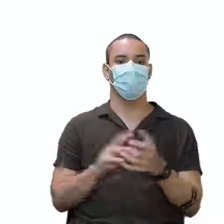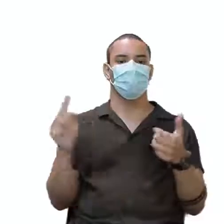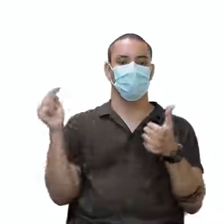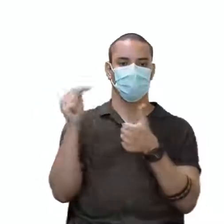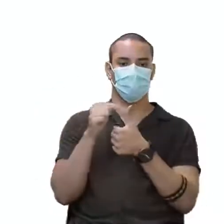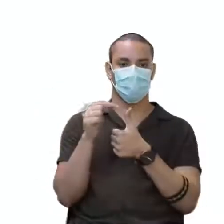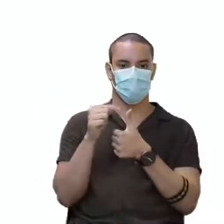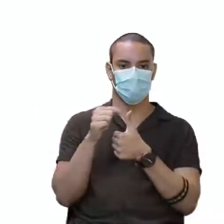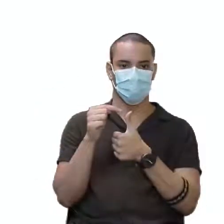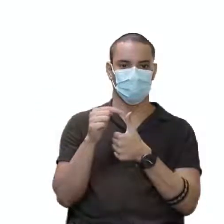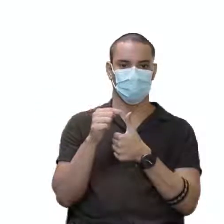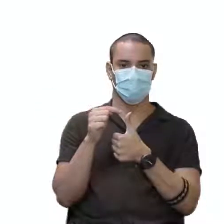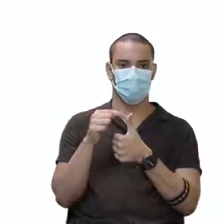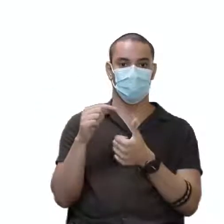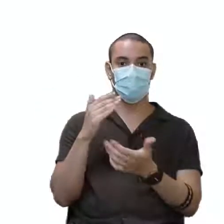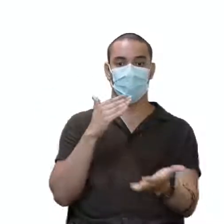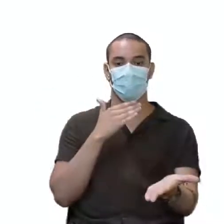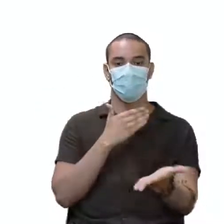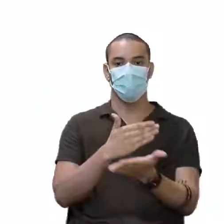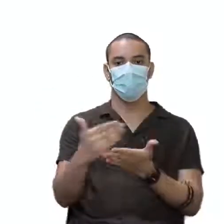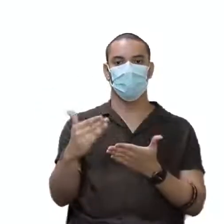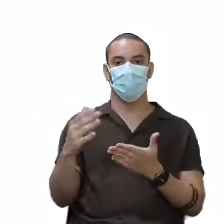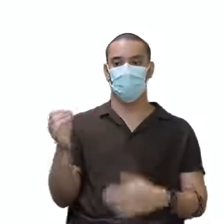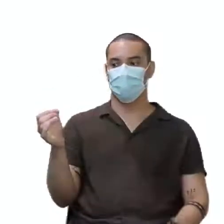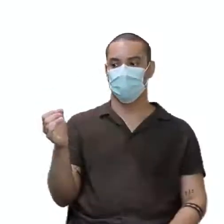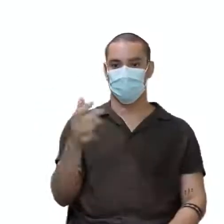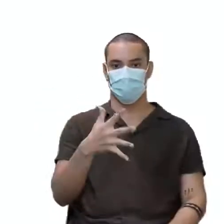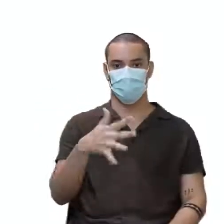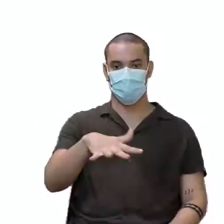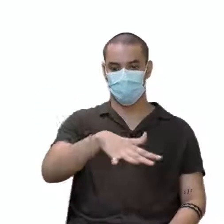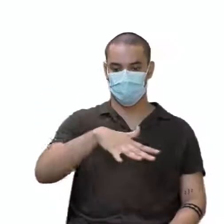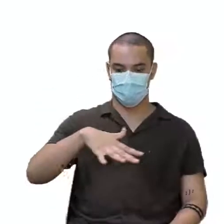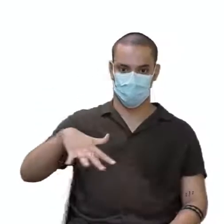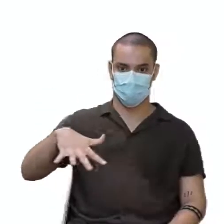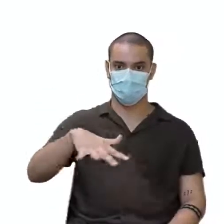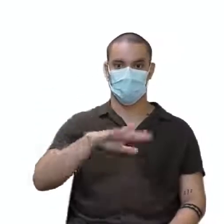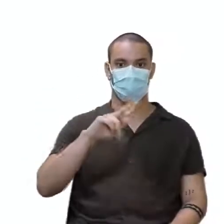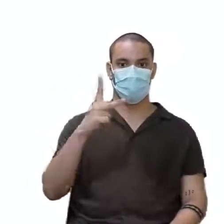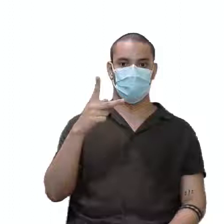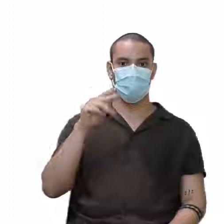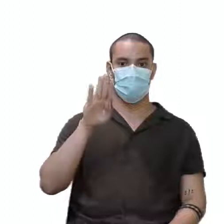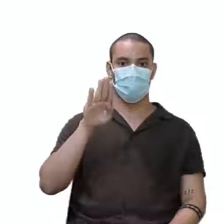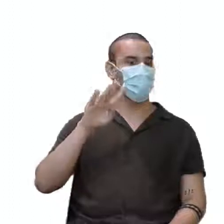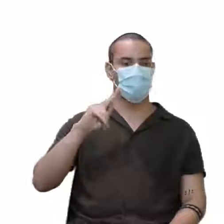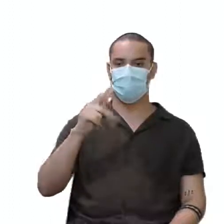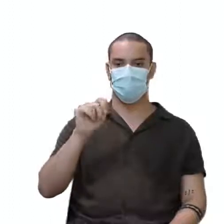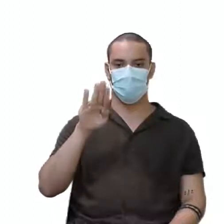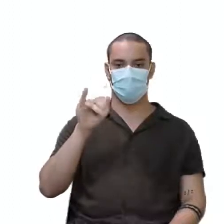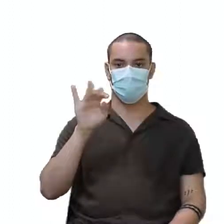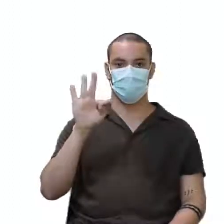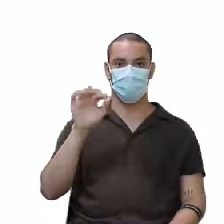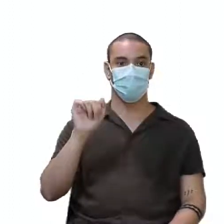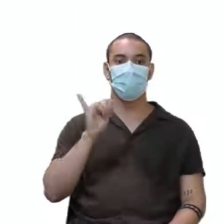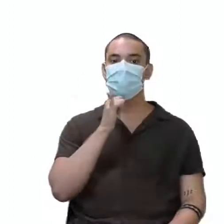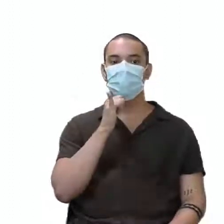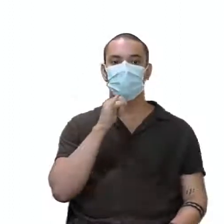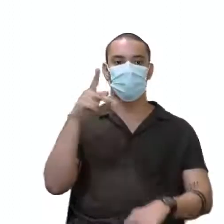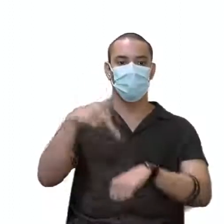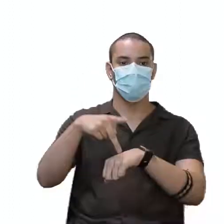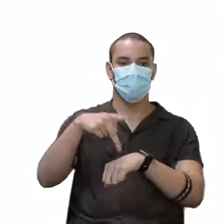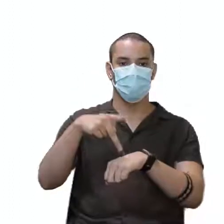Sucessão primária inicia um novo habitat. Exemplo, professora.